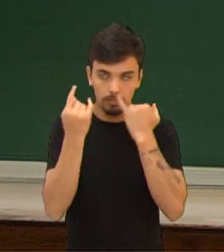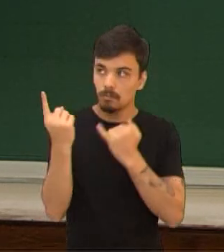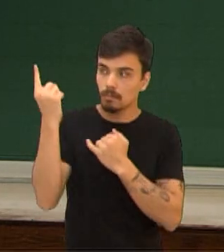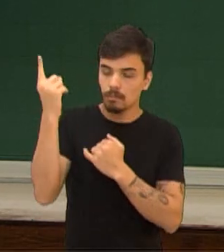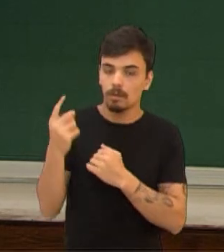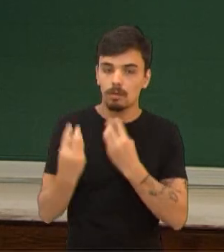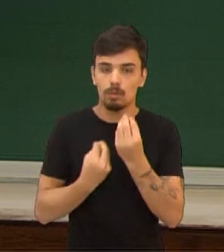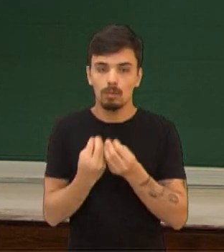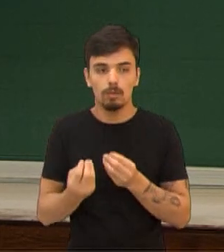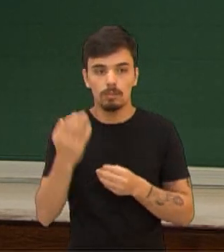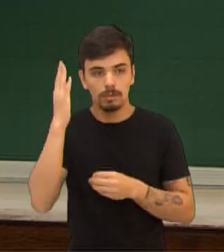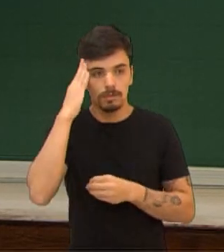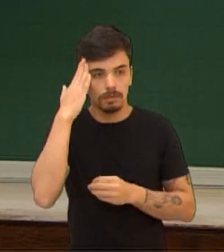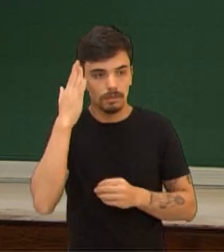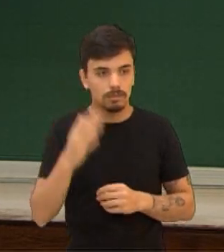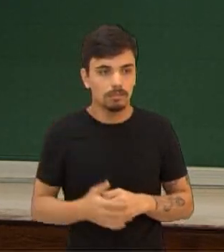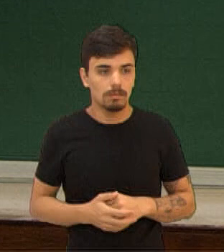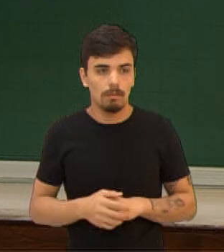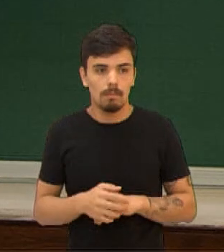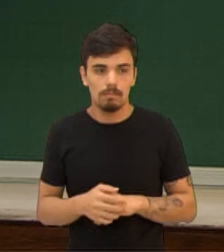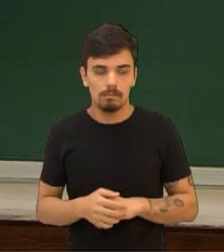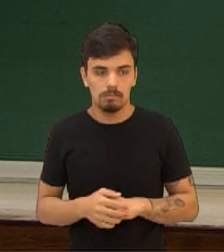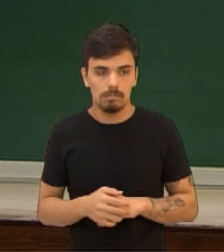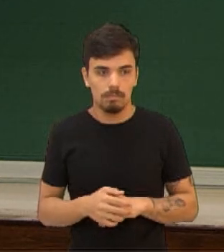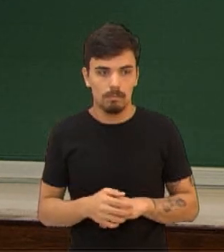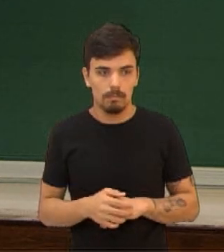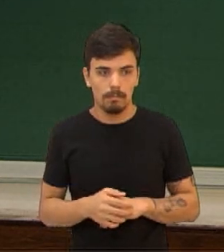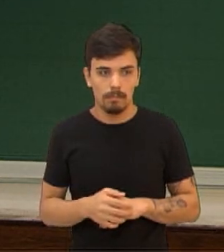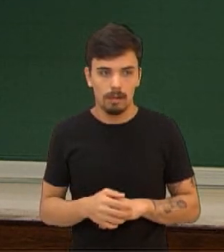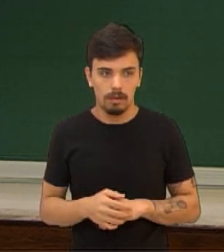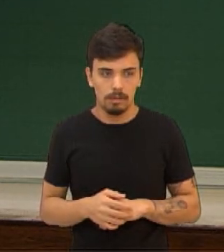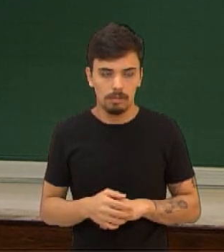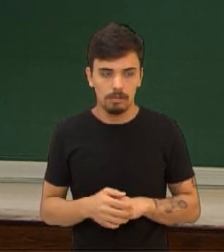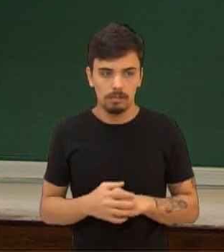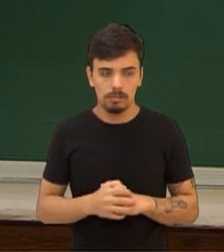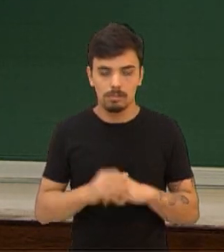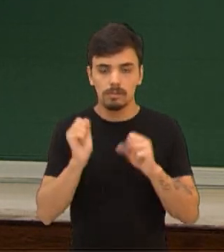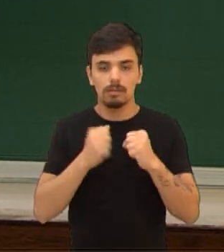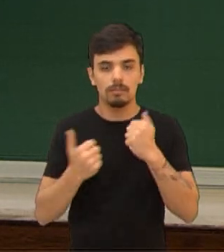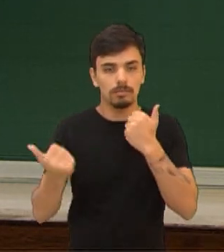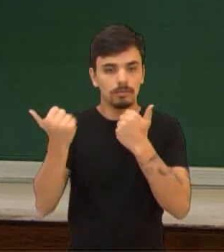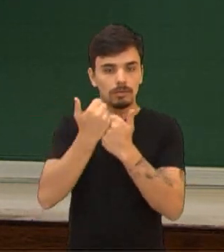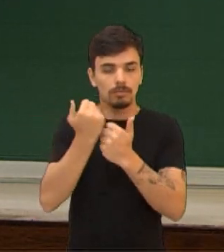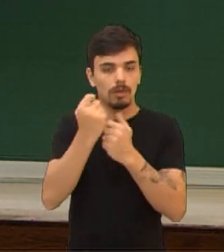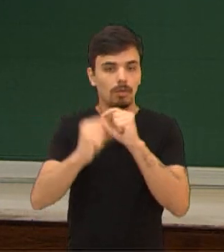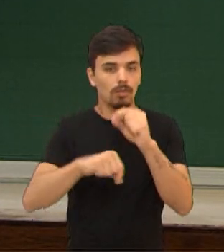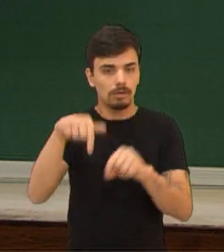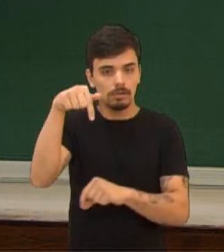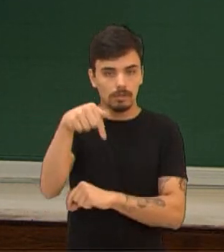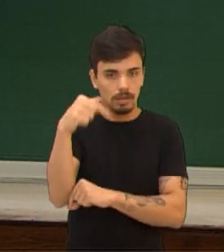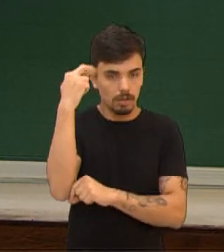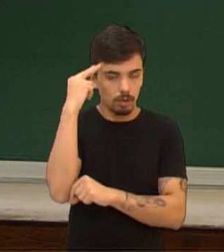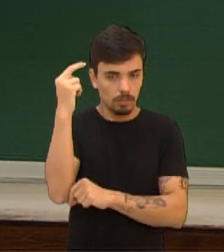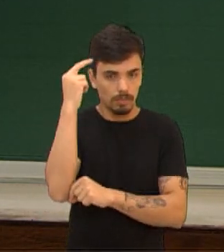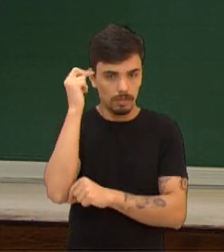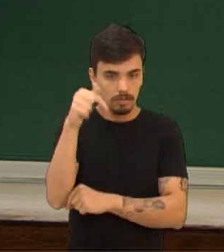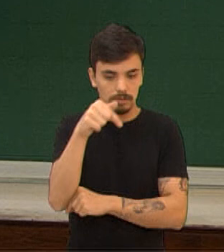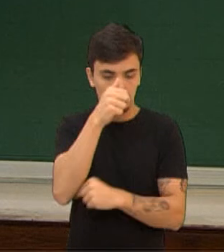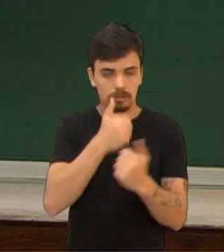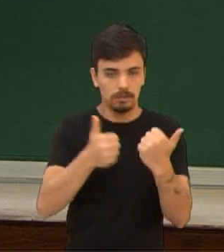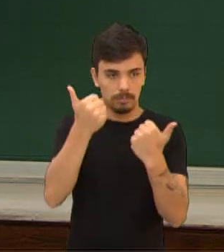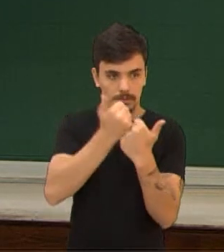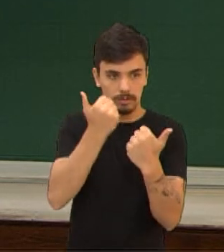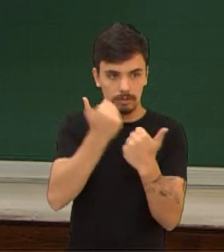cargas são iguais, então eu posso substituir essas cargas aqui por uma carga comum Q. Colocando então Q no lugar